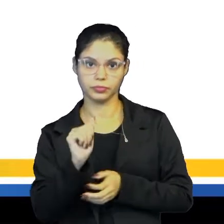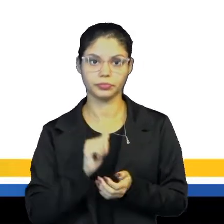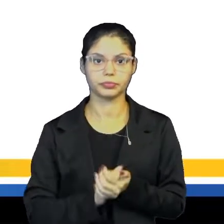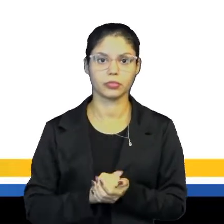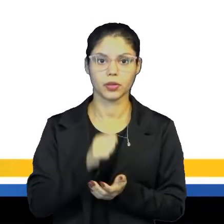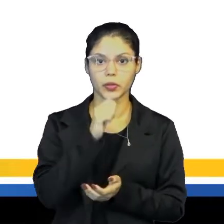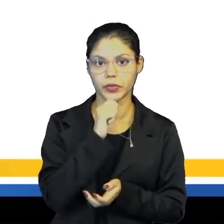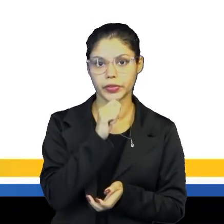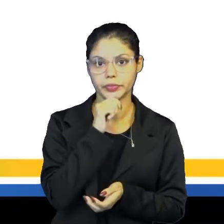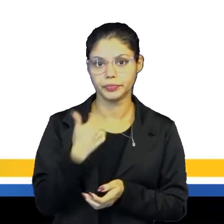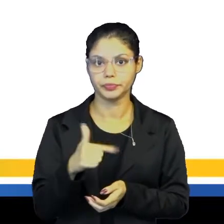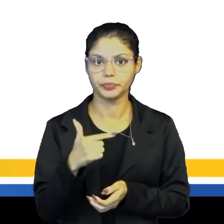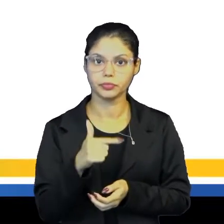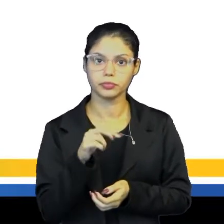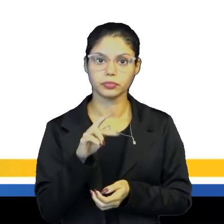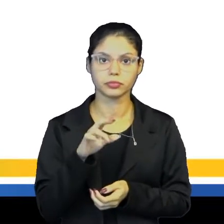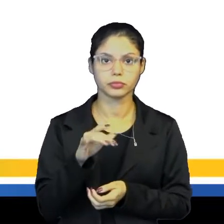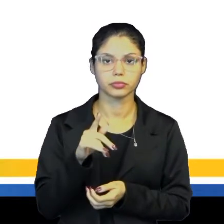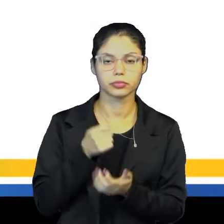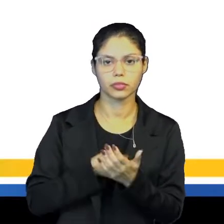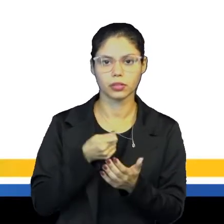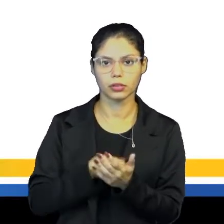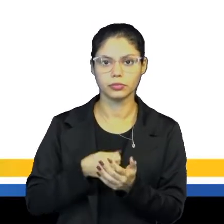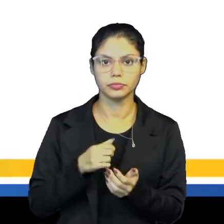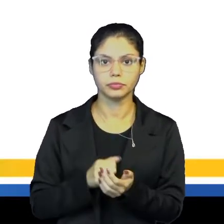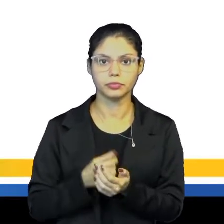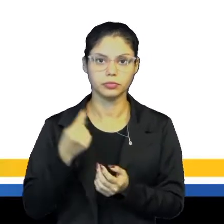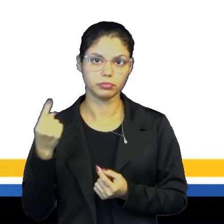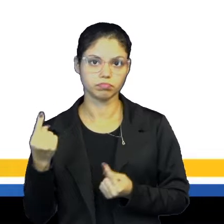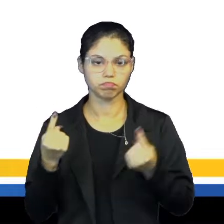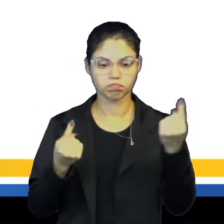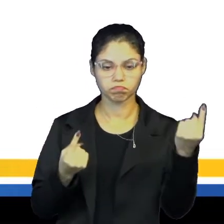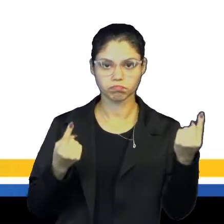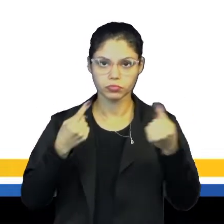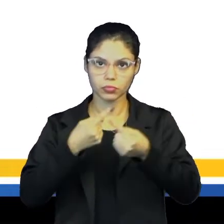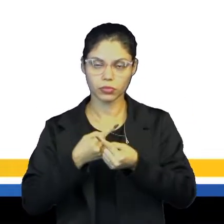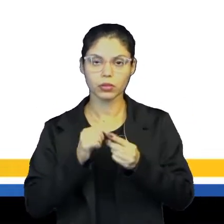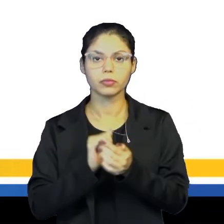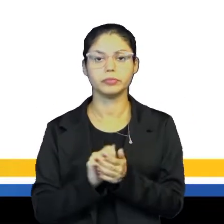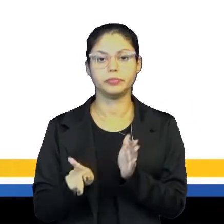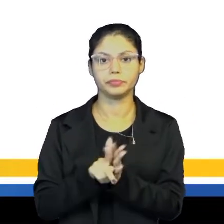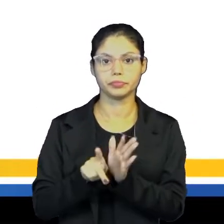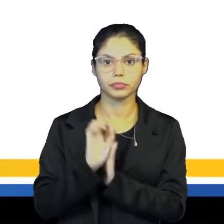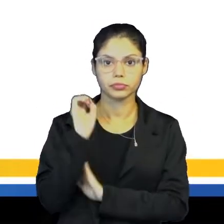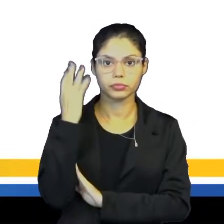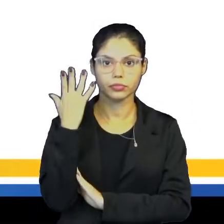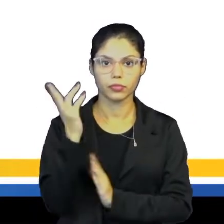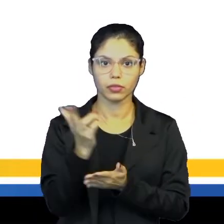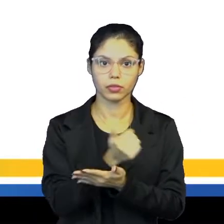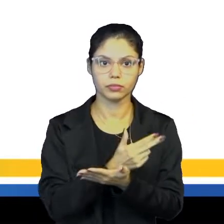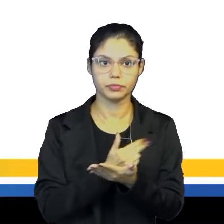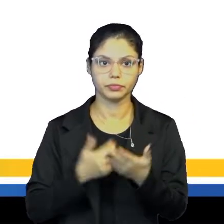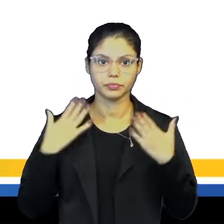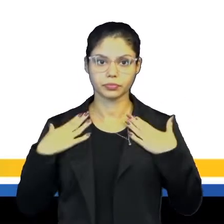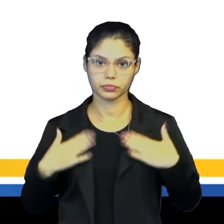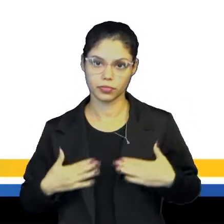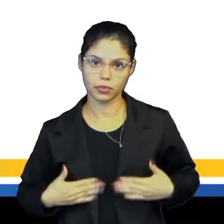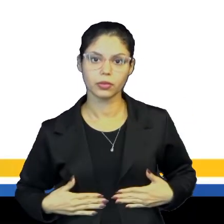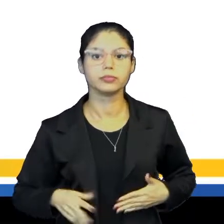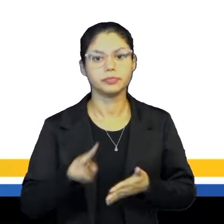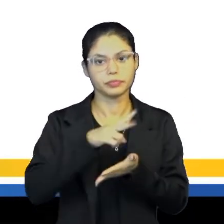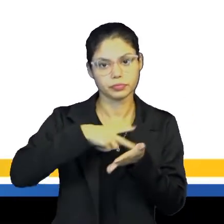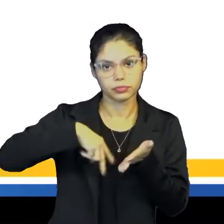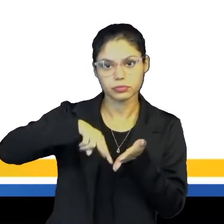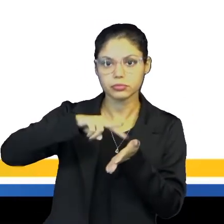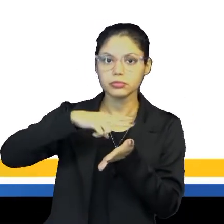E apesar de não existir fronteiras rígidas entre essas linguagens, é o caso da arte corporal, né? A